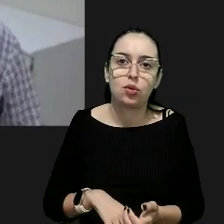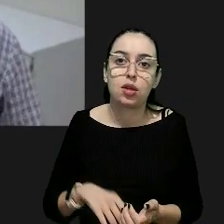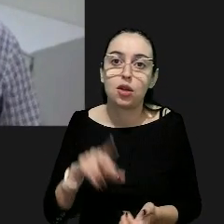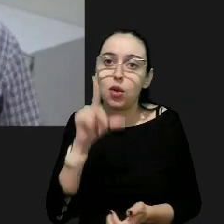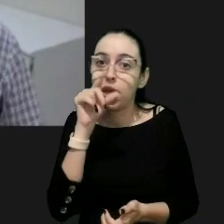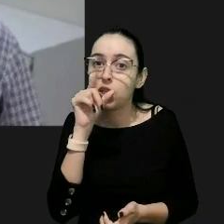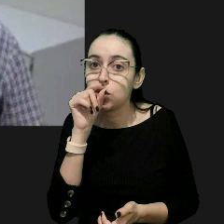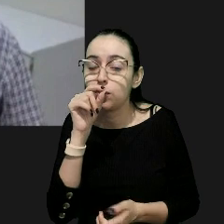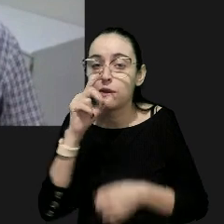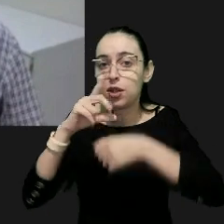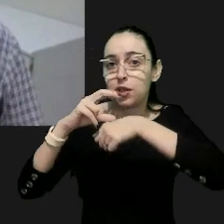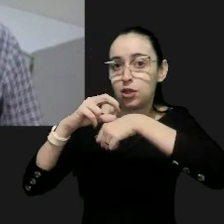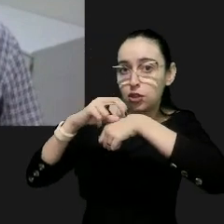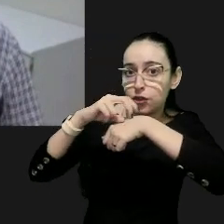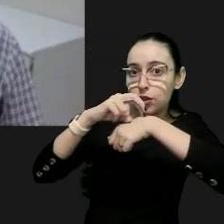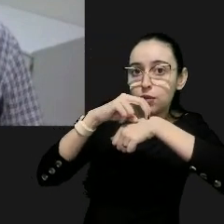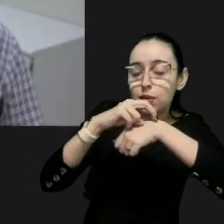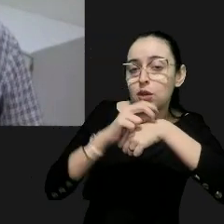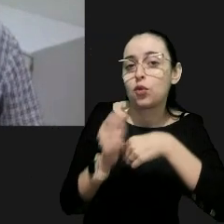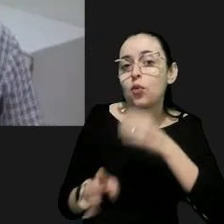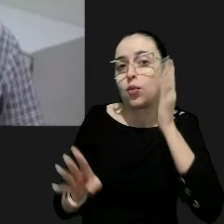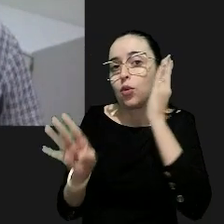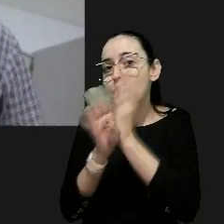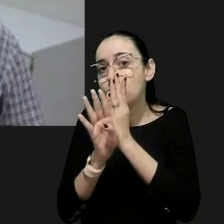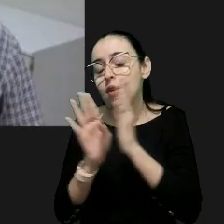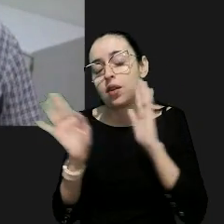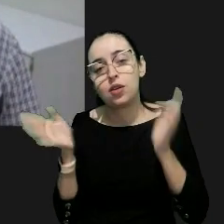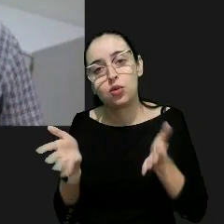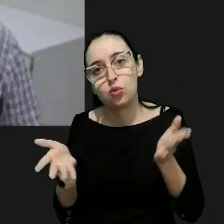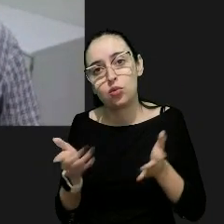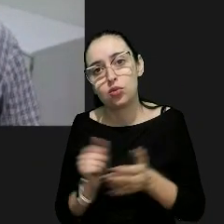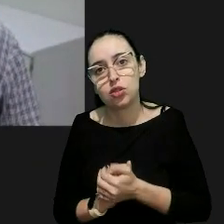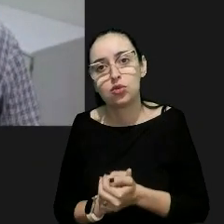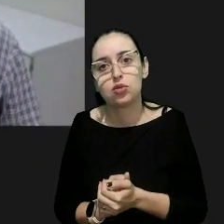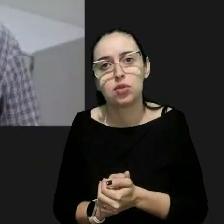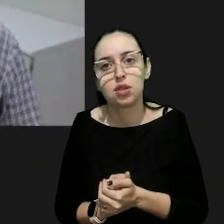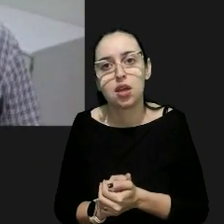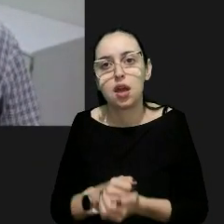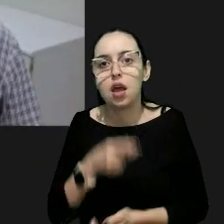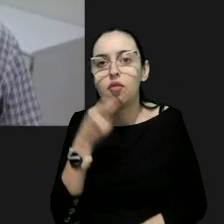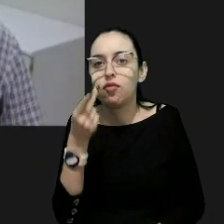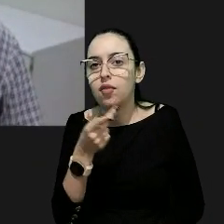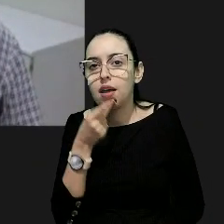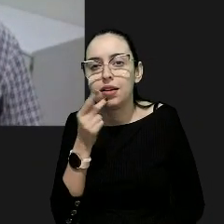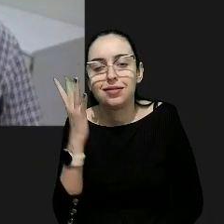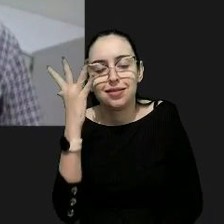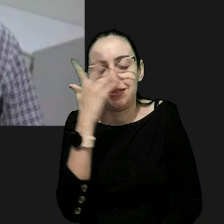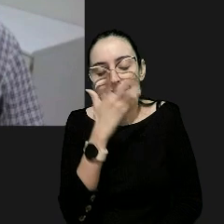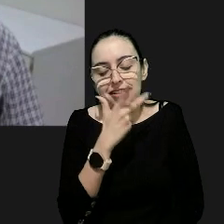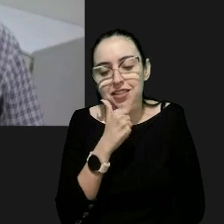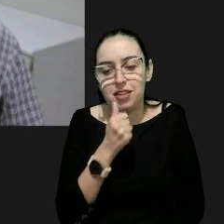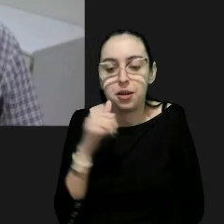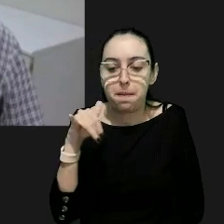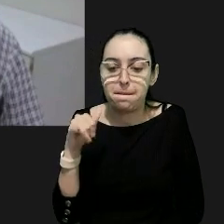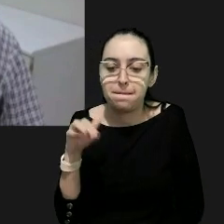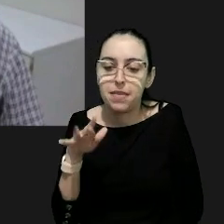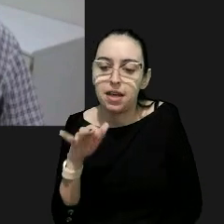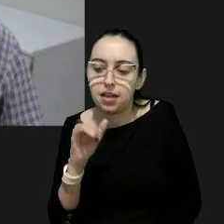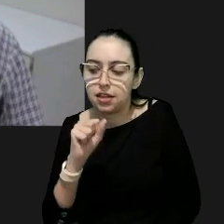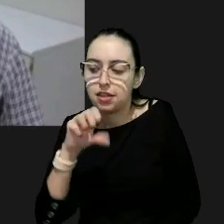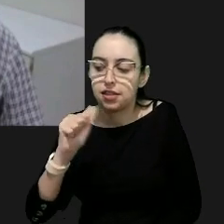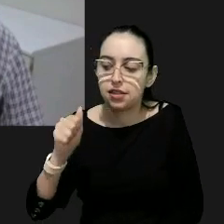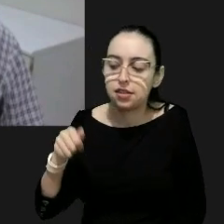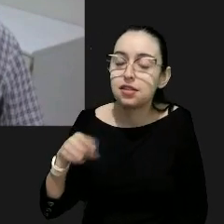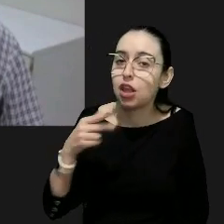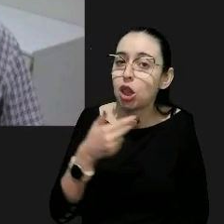cúmplices, né? Bem-te-vis e formiguinhas, como eu encontrei hoje aqui, e os depoimentos foram lindos. Eu